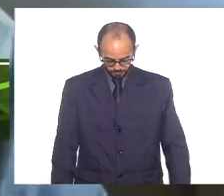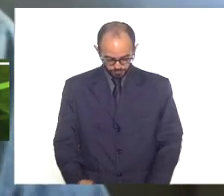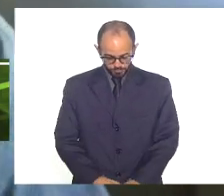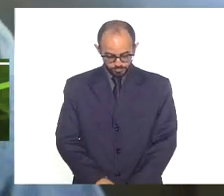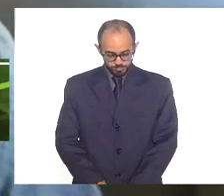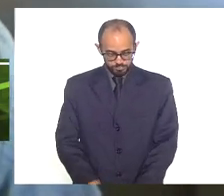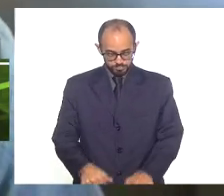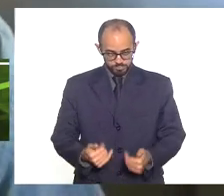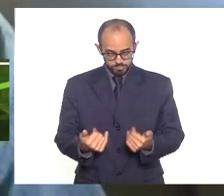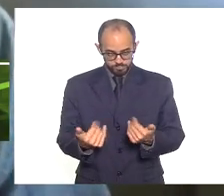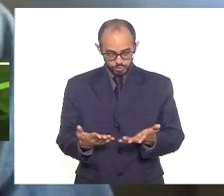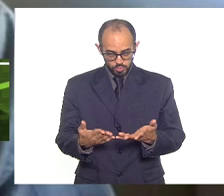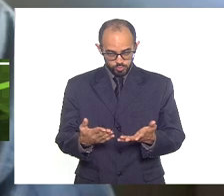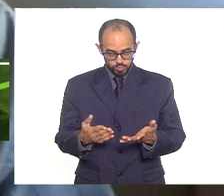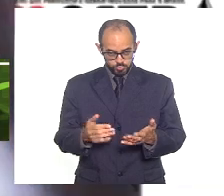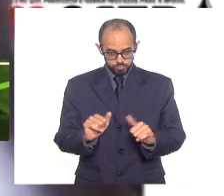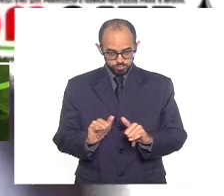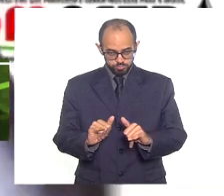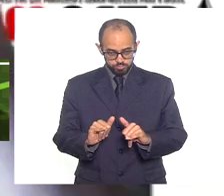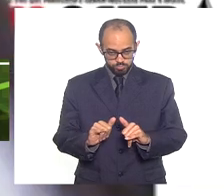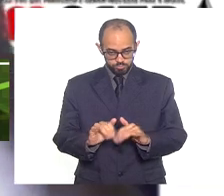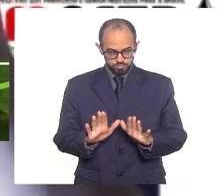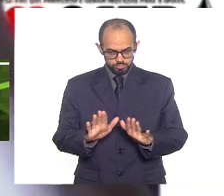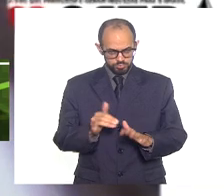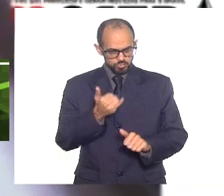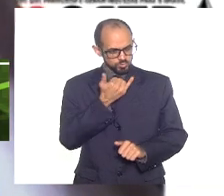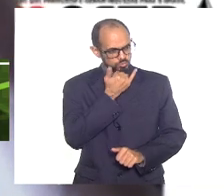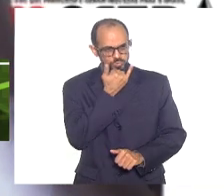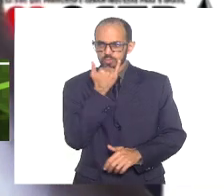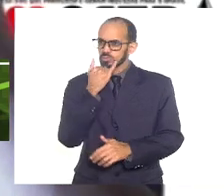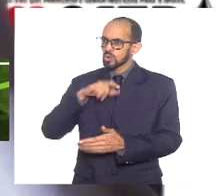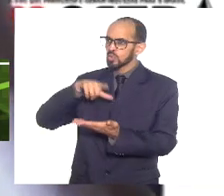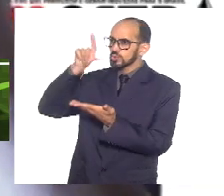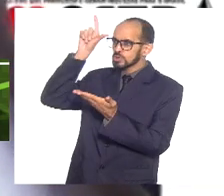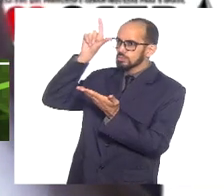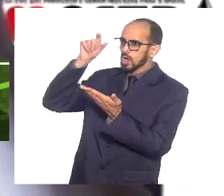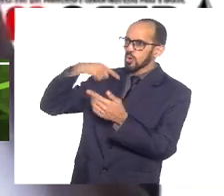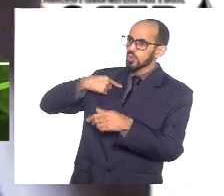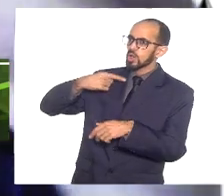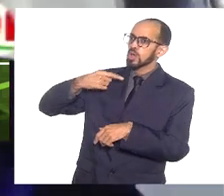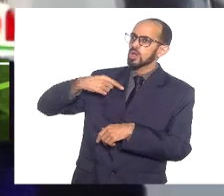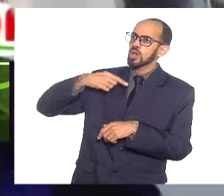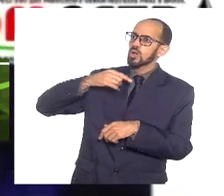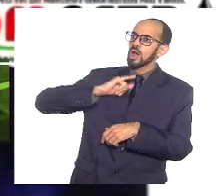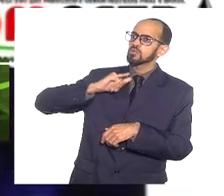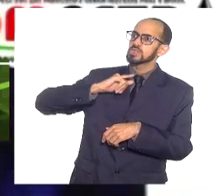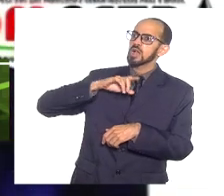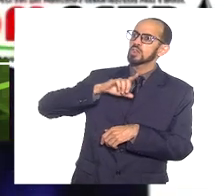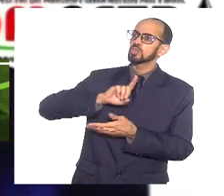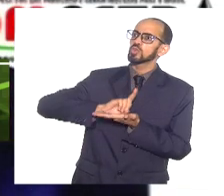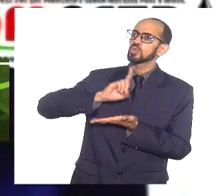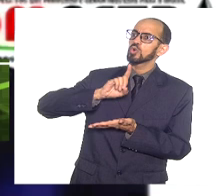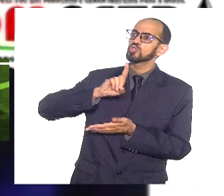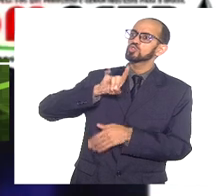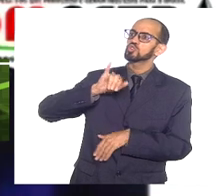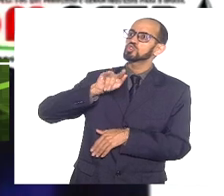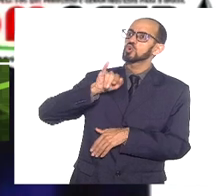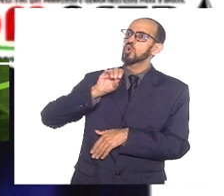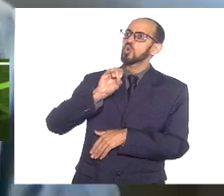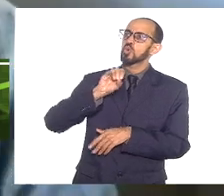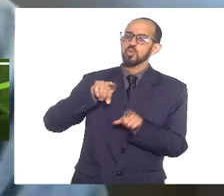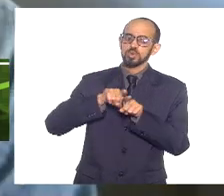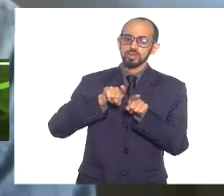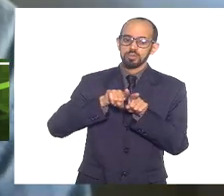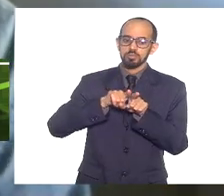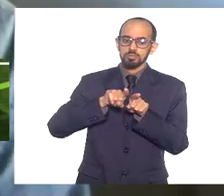Bom, feita aqui. Luiz Paulo, Oi. doutor Diogo também dá um perto presente, tá? É que eu não